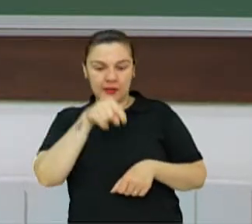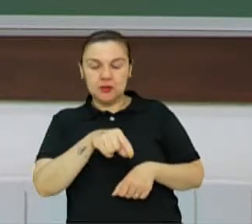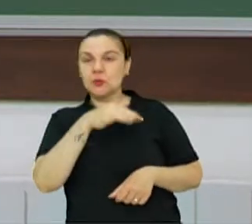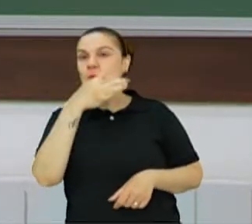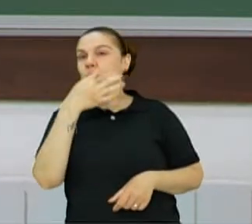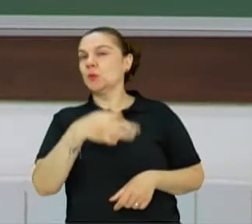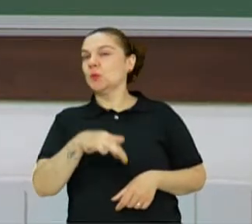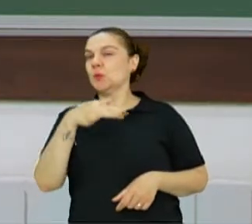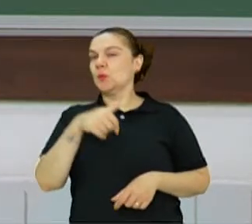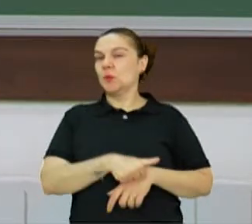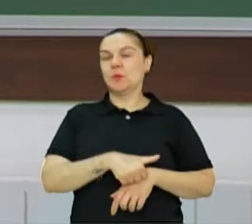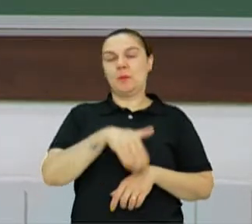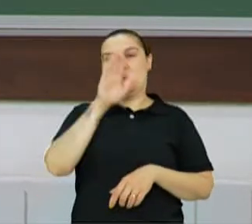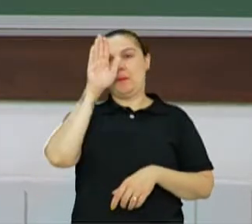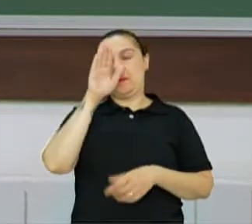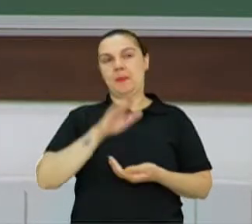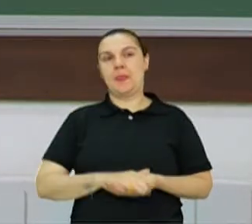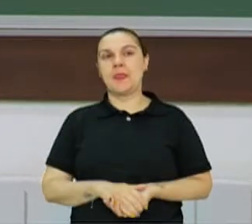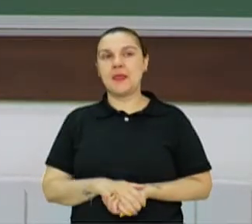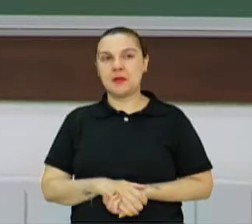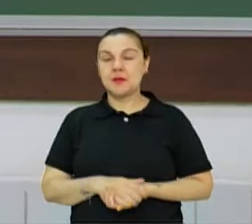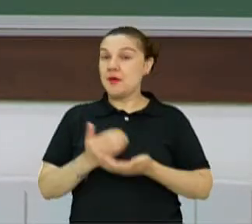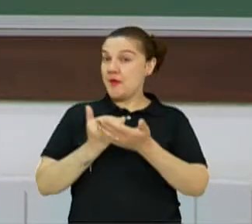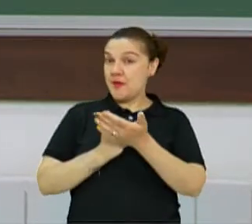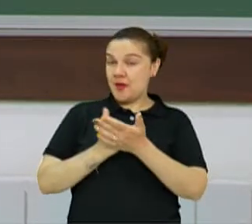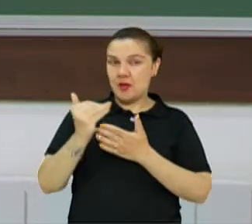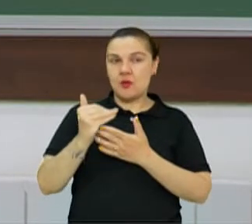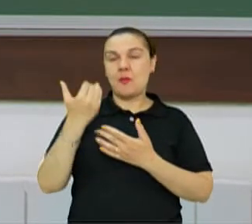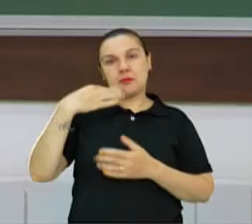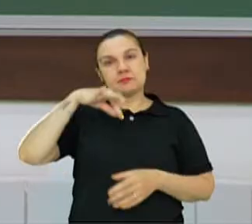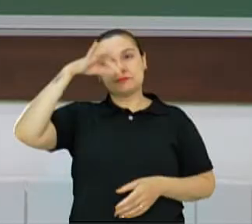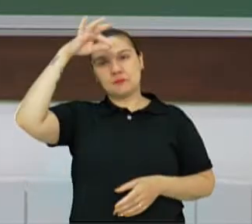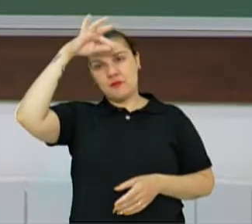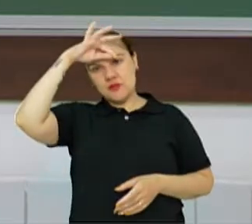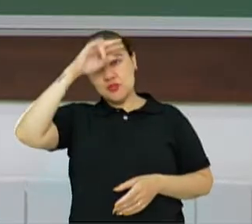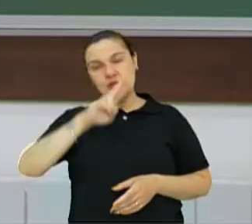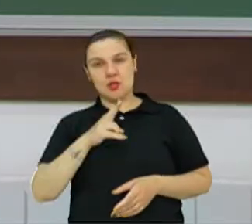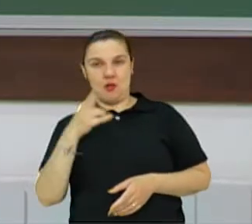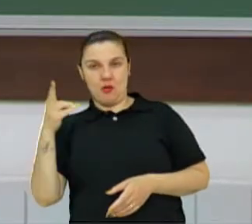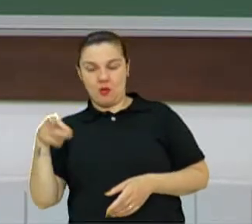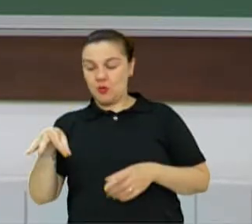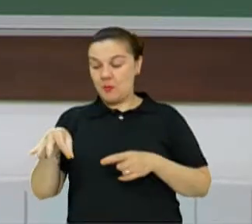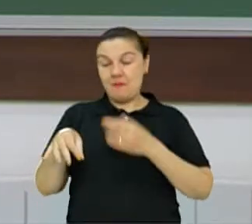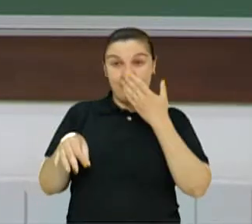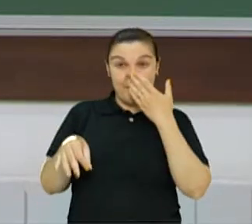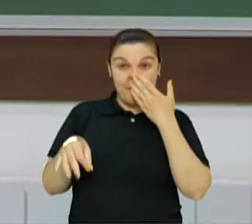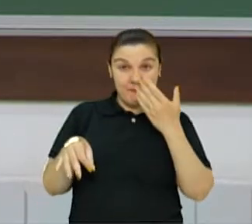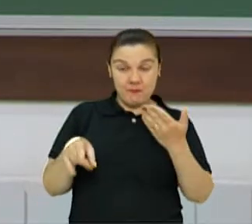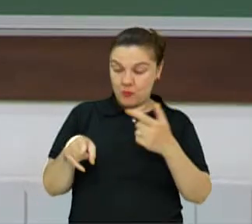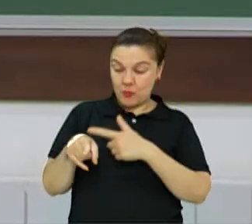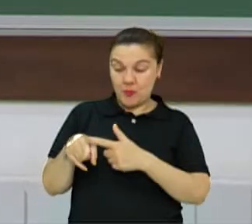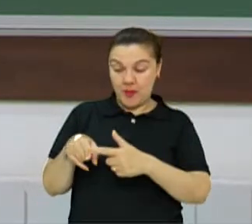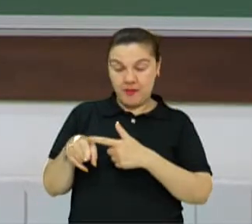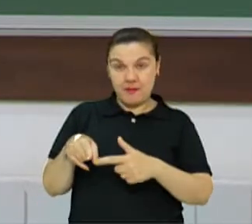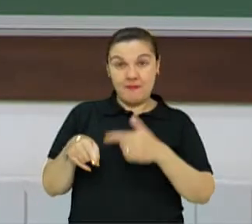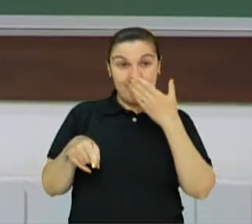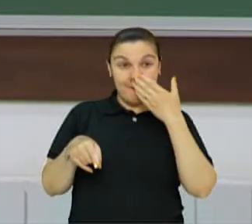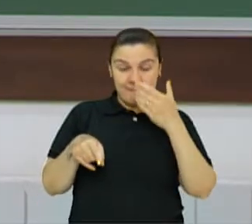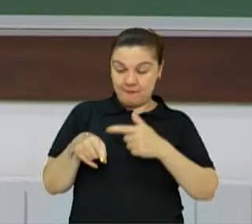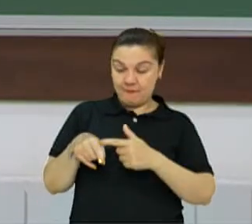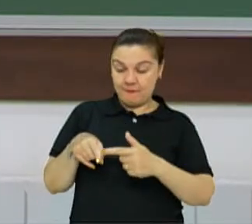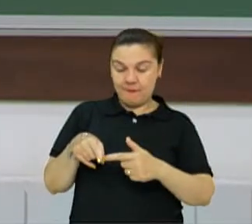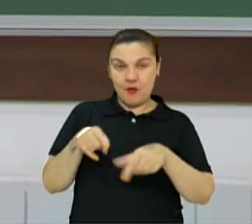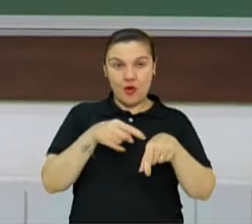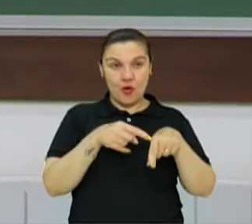são mais doloridas e elas começam na genitália, né? Na parte de fora ali dos órgãos genitais, mas também